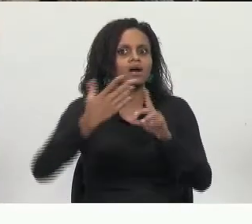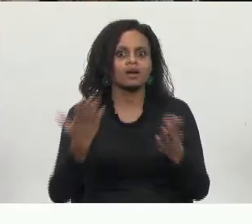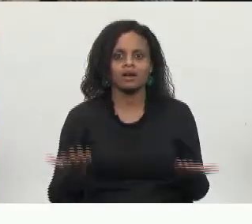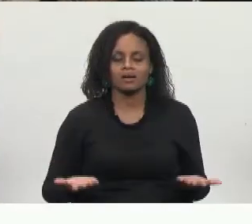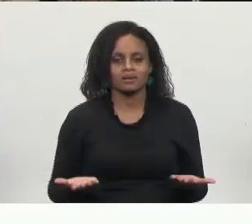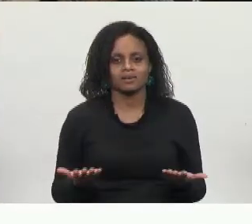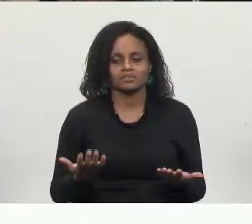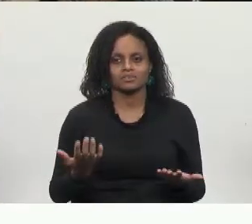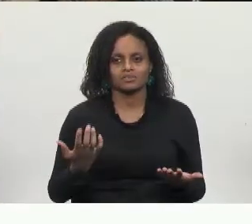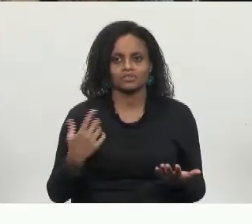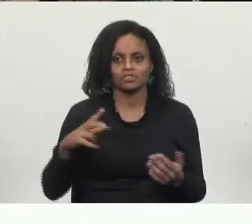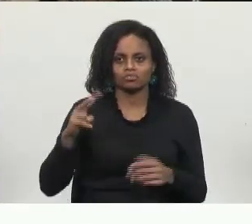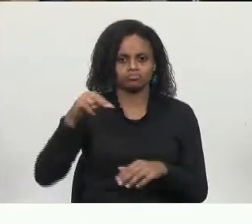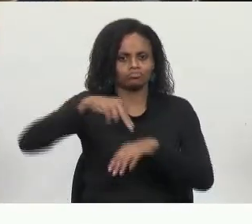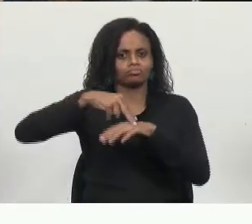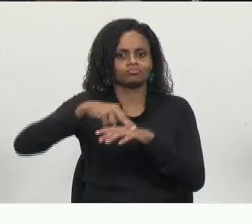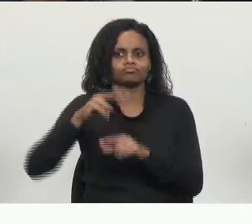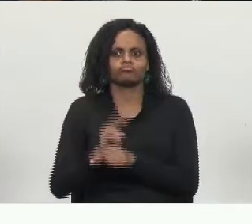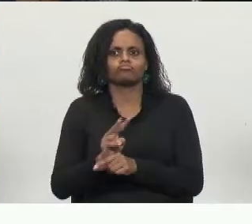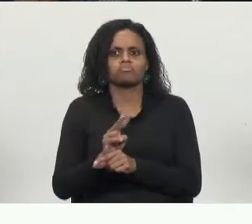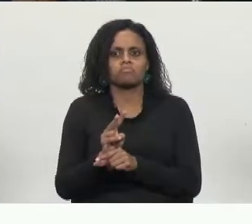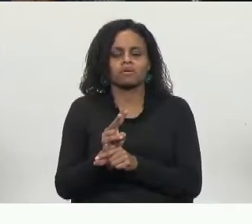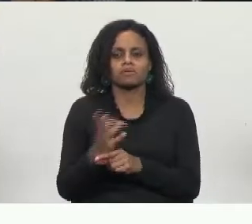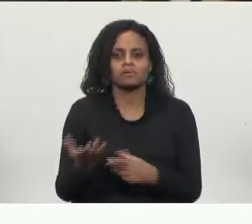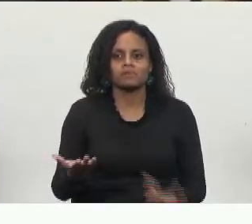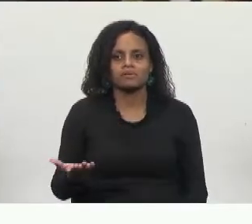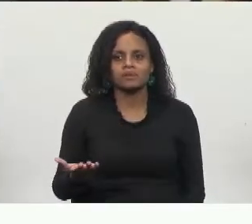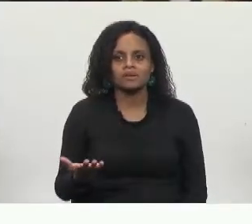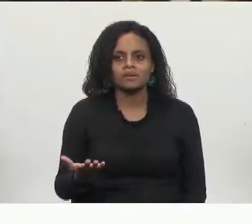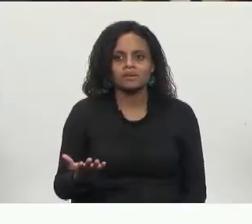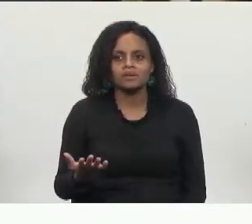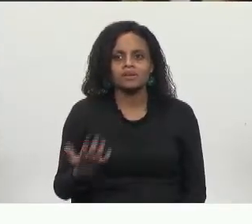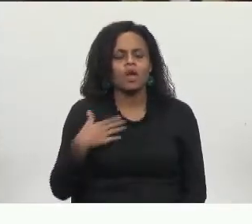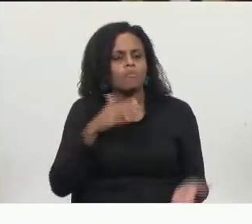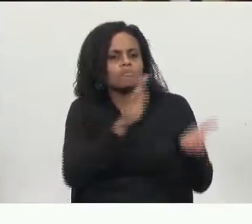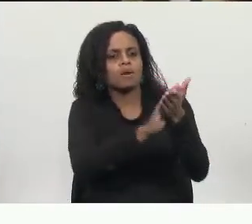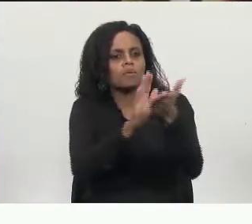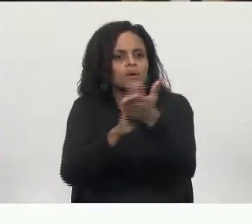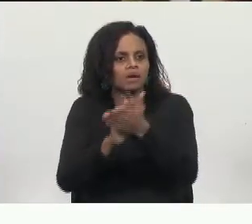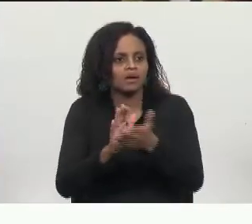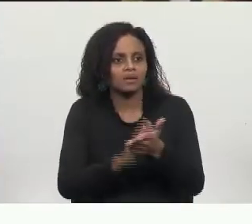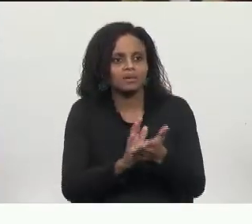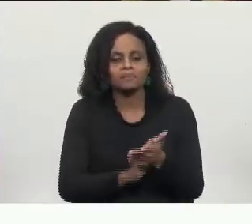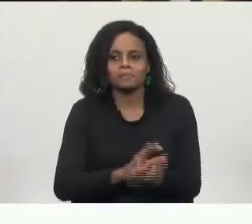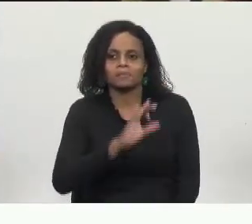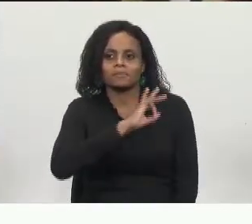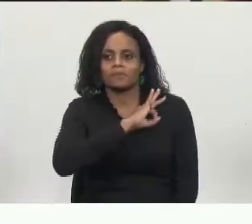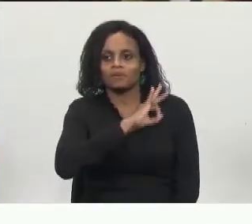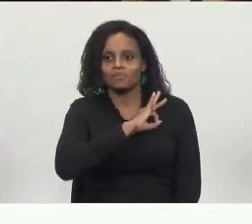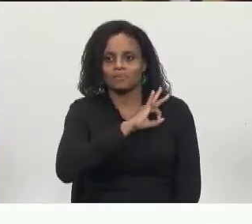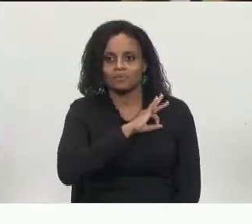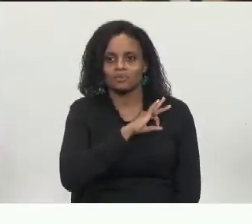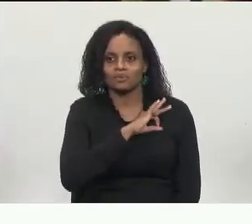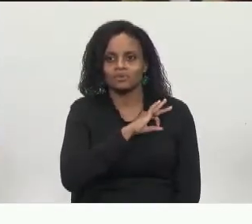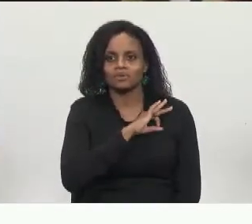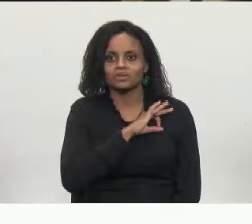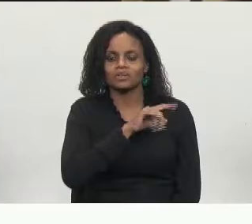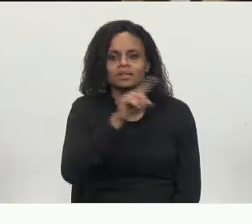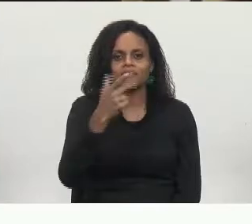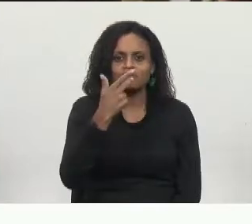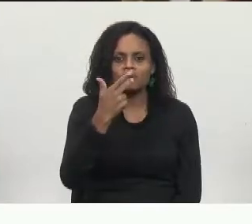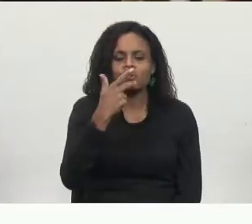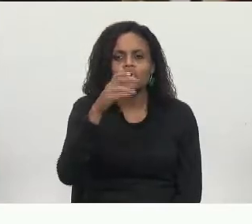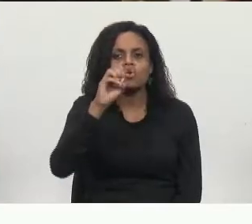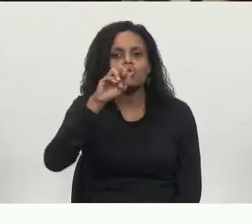exemplo, parabenizei... Alguns, né? Que eu falei. Alguns, eu parabenizei a Polícia Militar, o Coronel Melo, quando foi lá e fez aquela